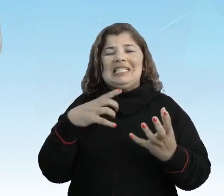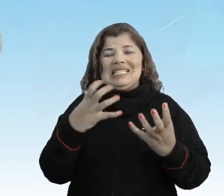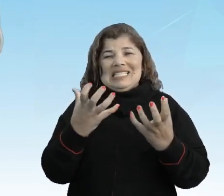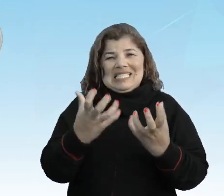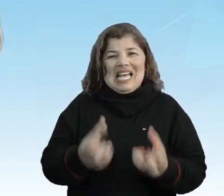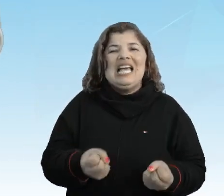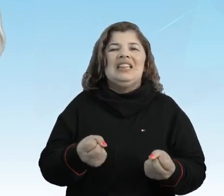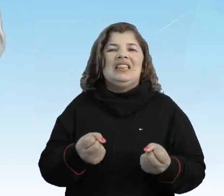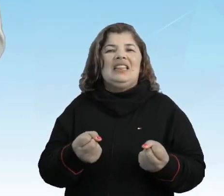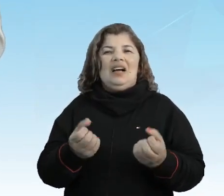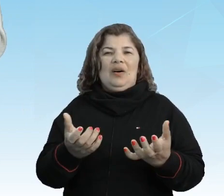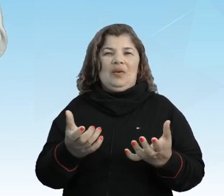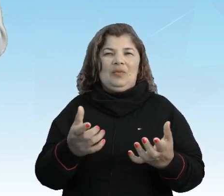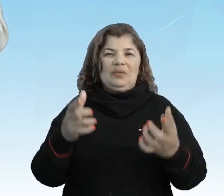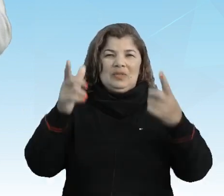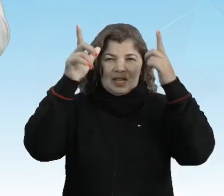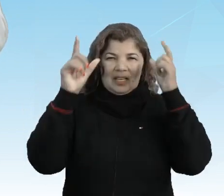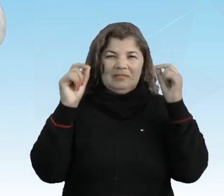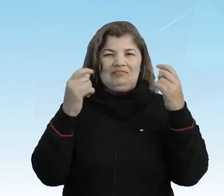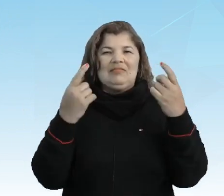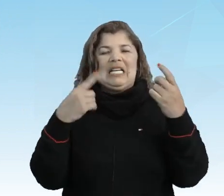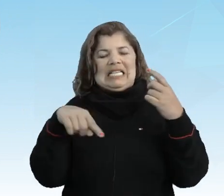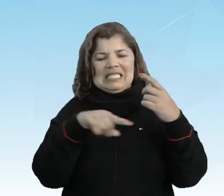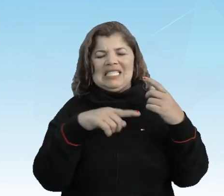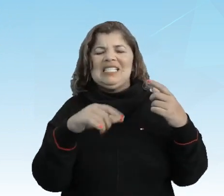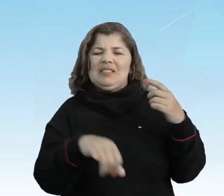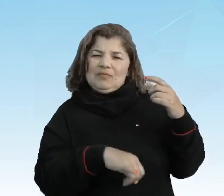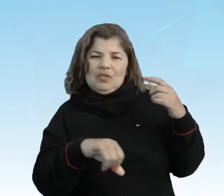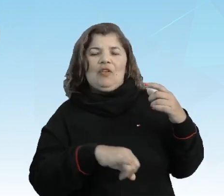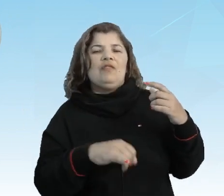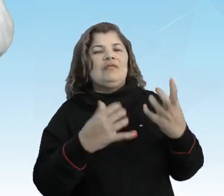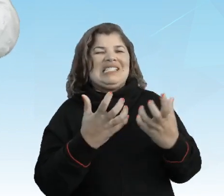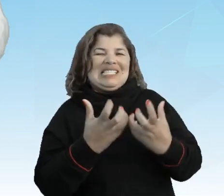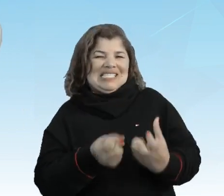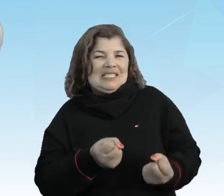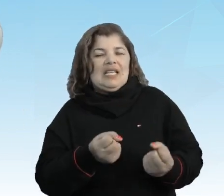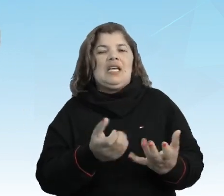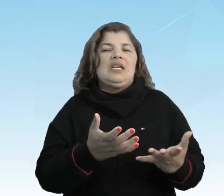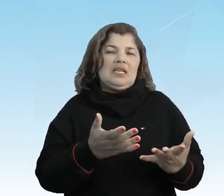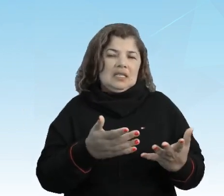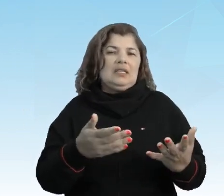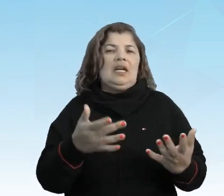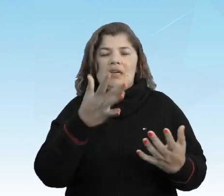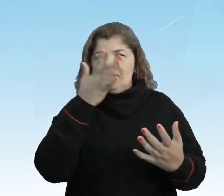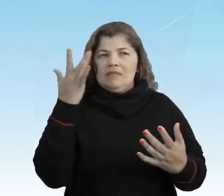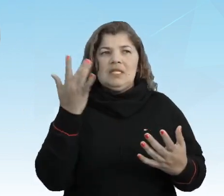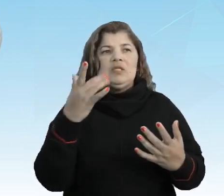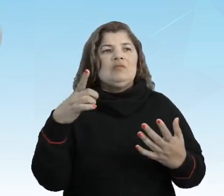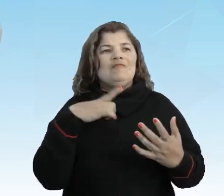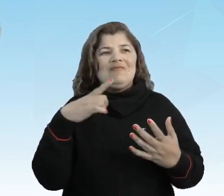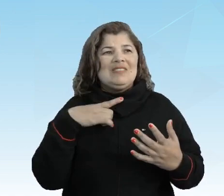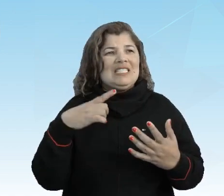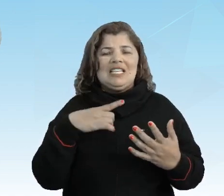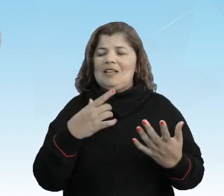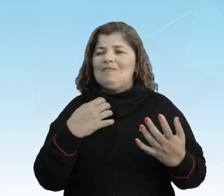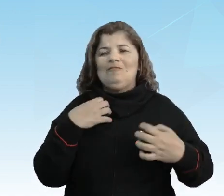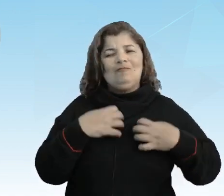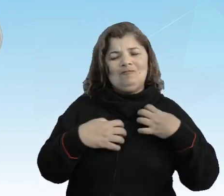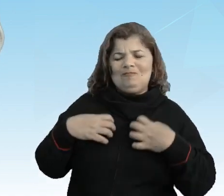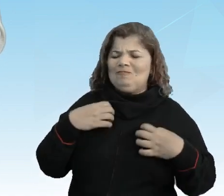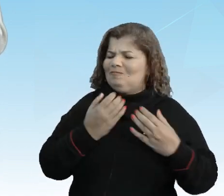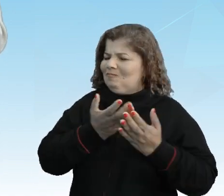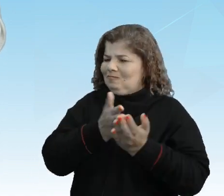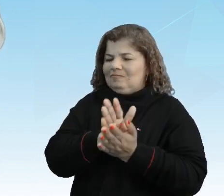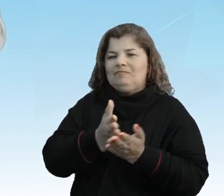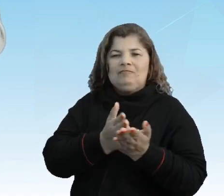secas também estavam lá presentes. Né? Então, tudo isso fez com que as pessoas existisse uma situação de desagrado